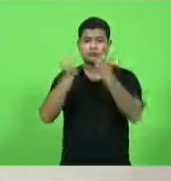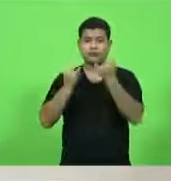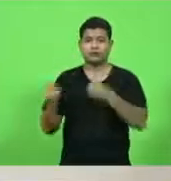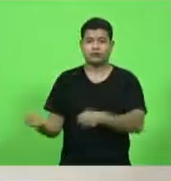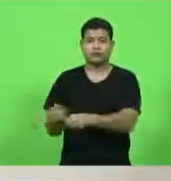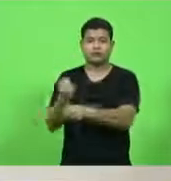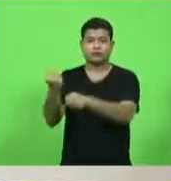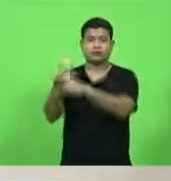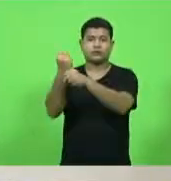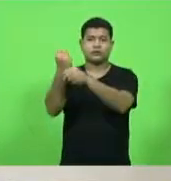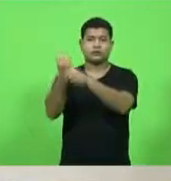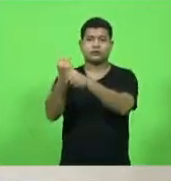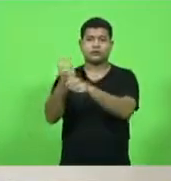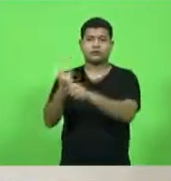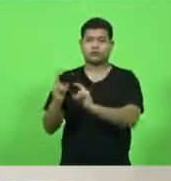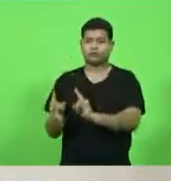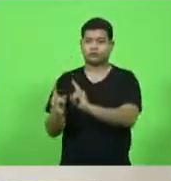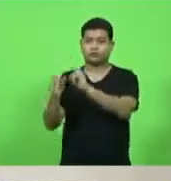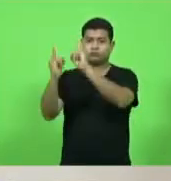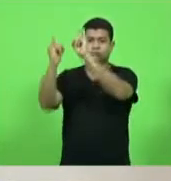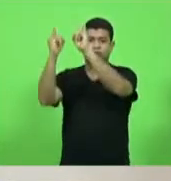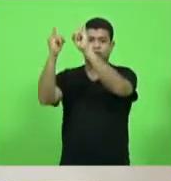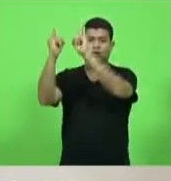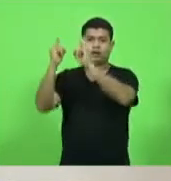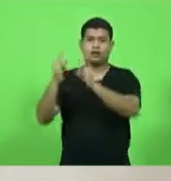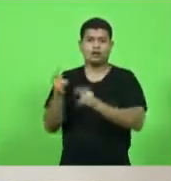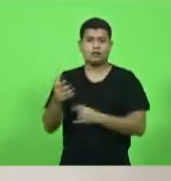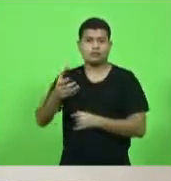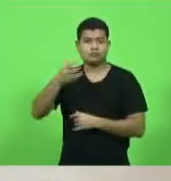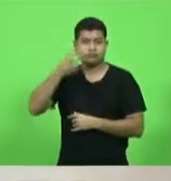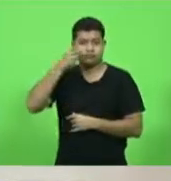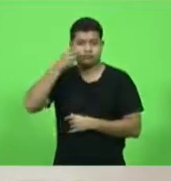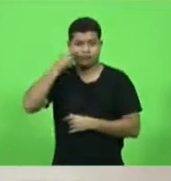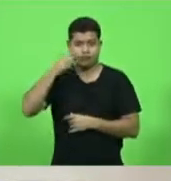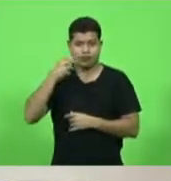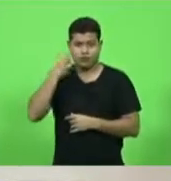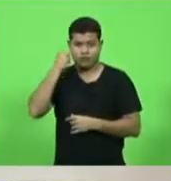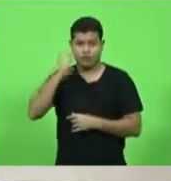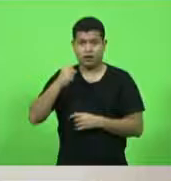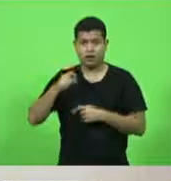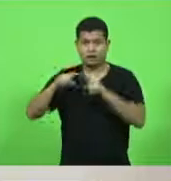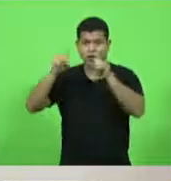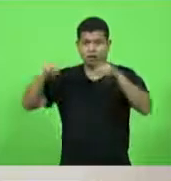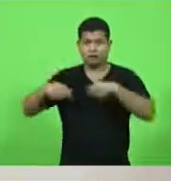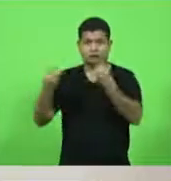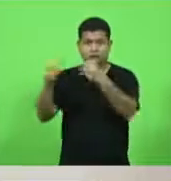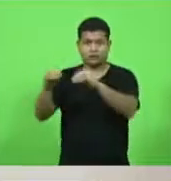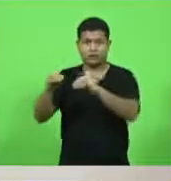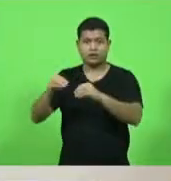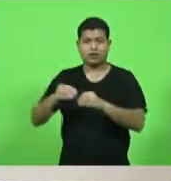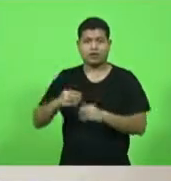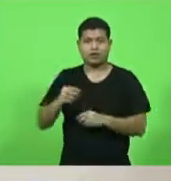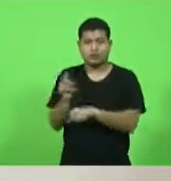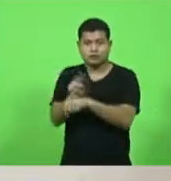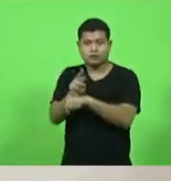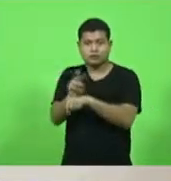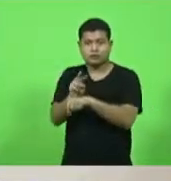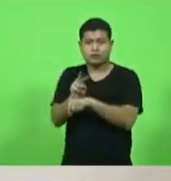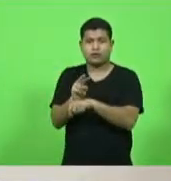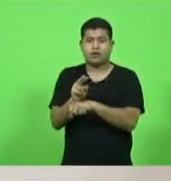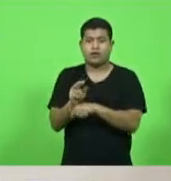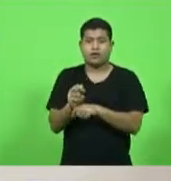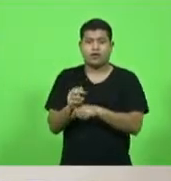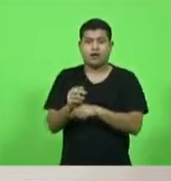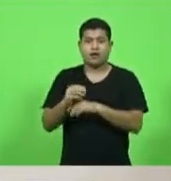construção de um prédio para abrigar o serviço de verificação de óbito no município de